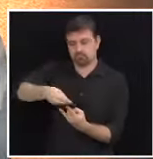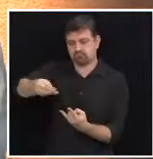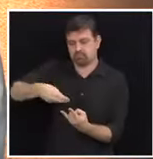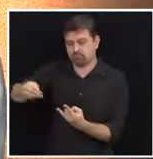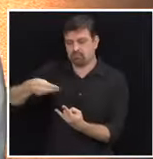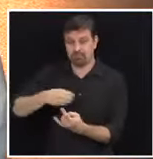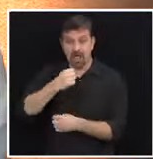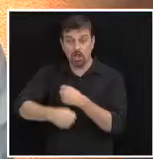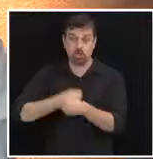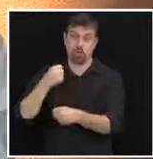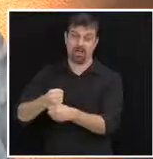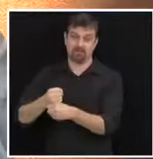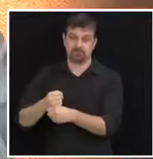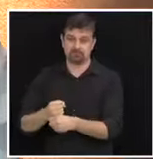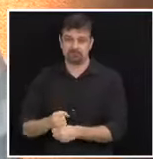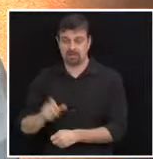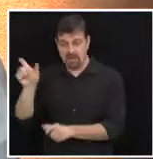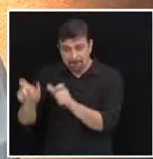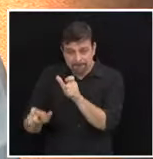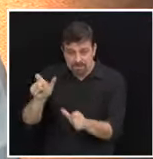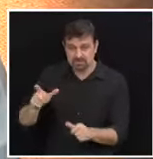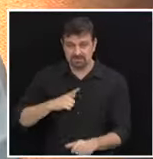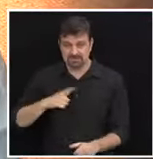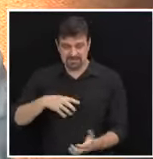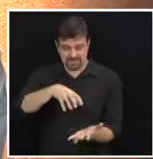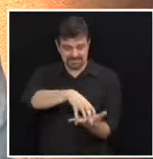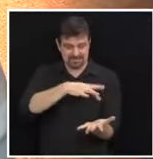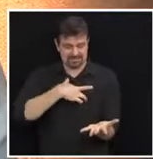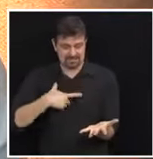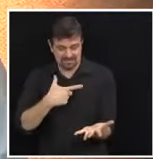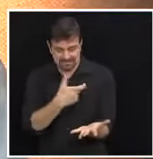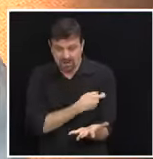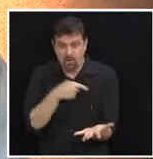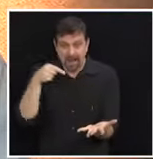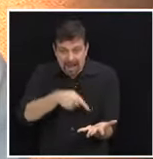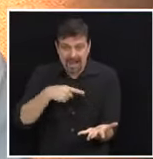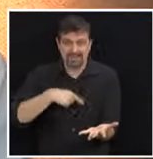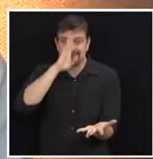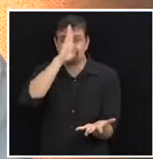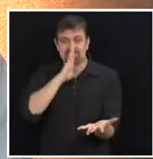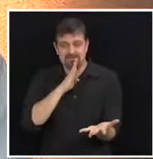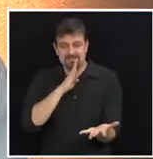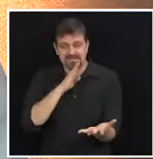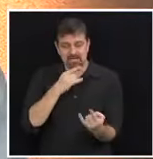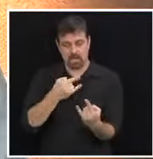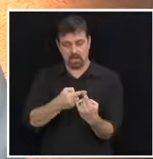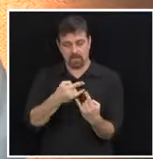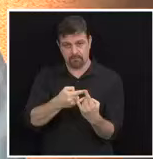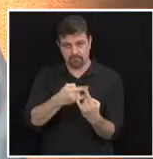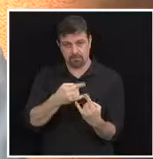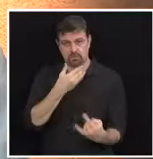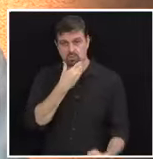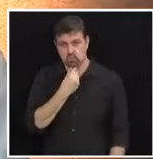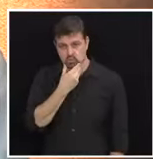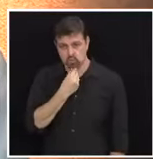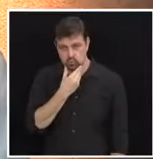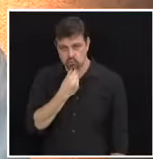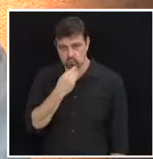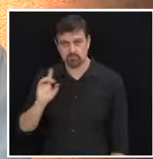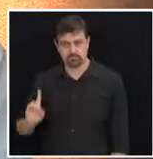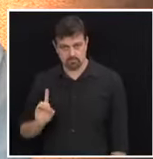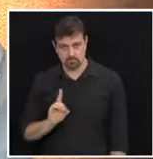Então, se vocês tiverem necessidade, ir à unidade de saúde, eles devem disponibilizar a vocês o preservativo